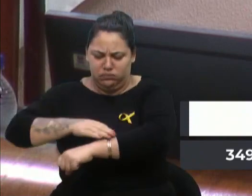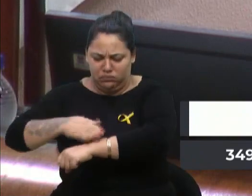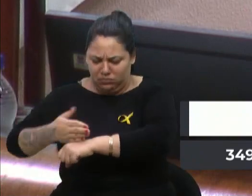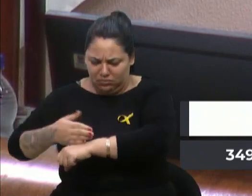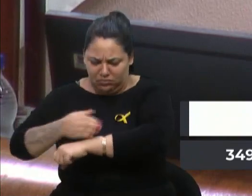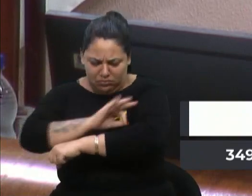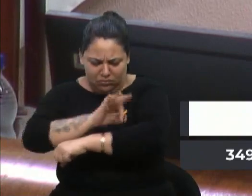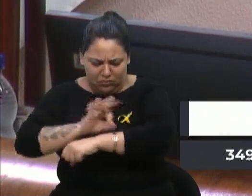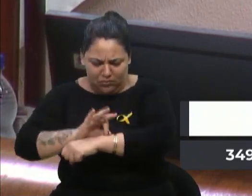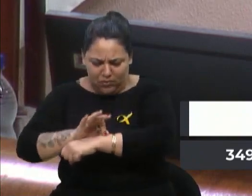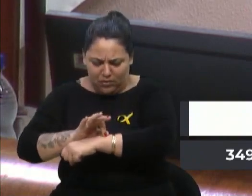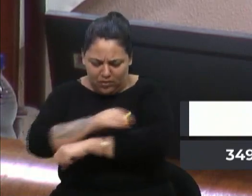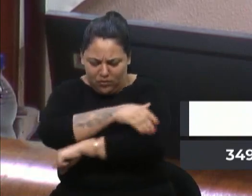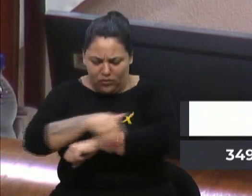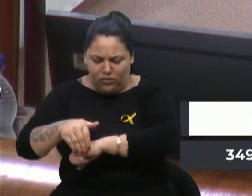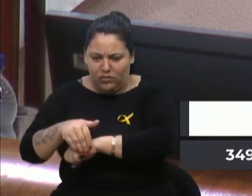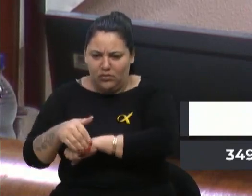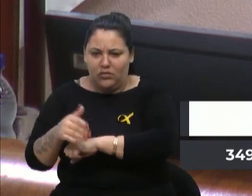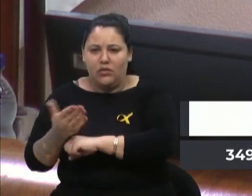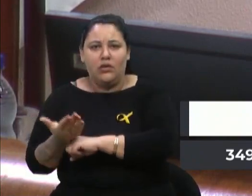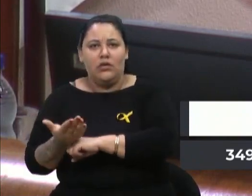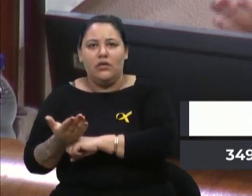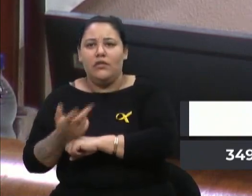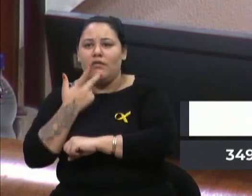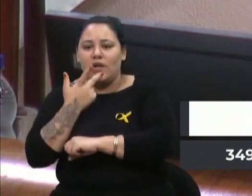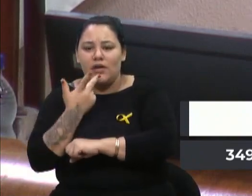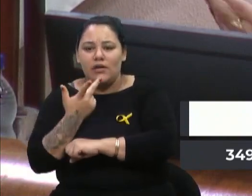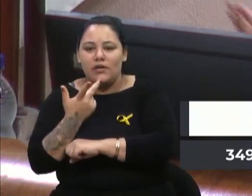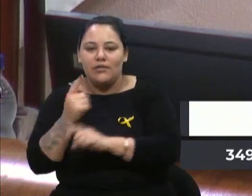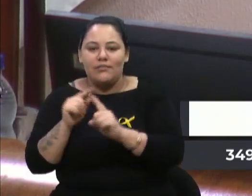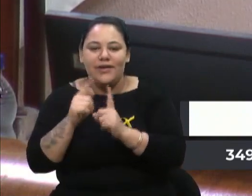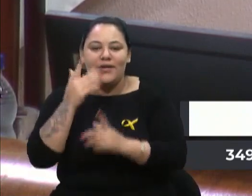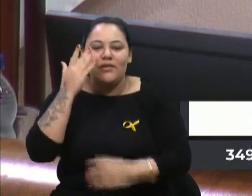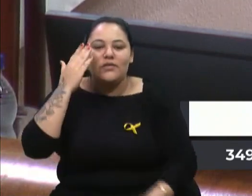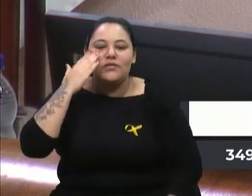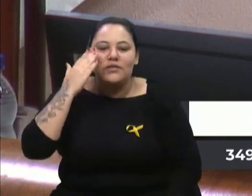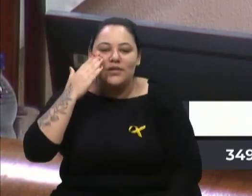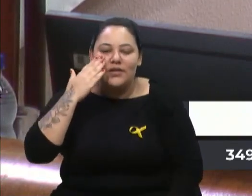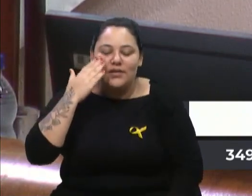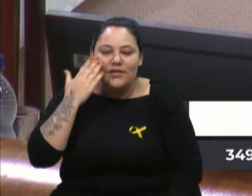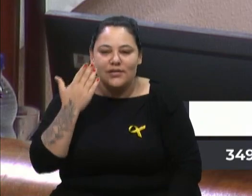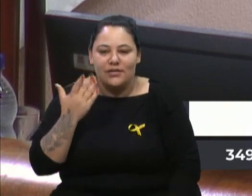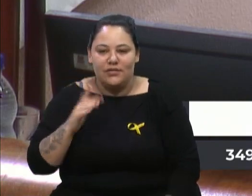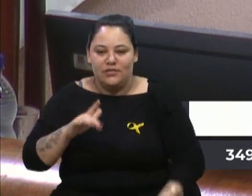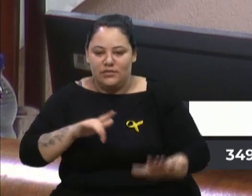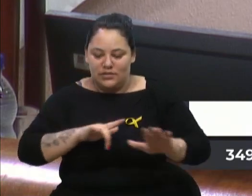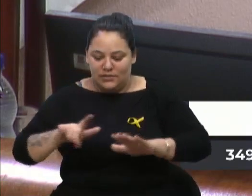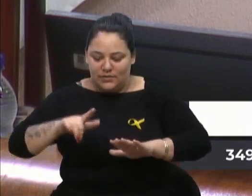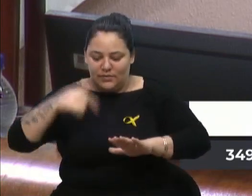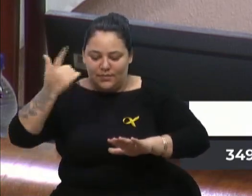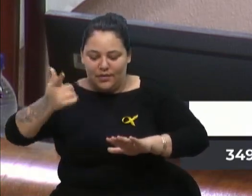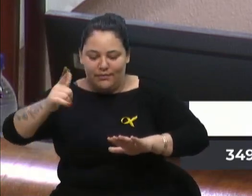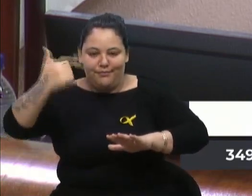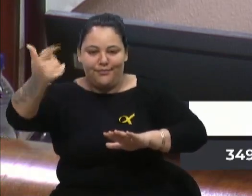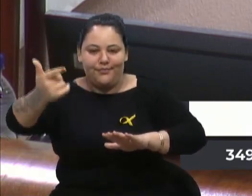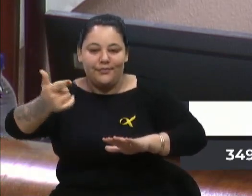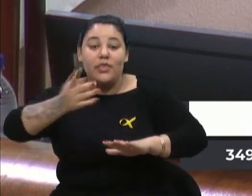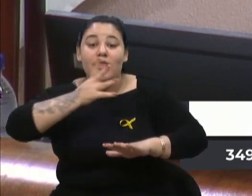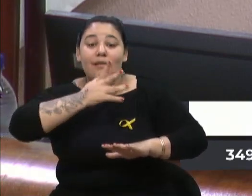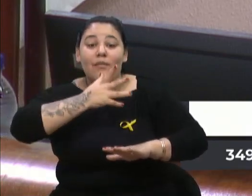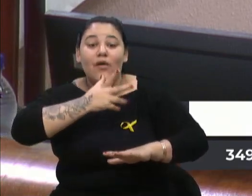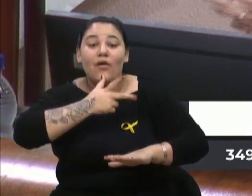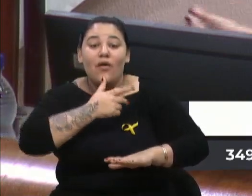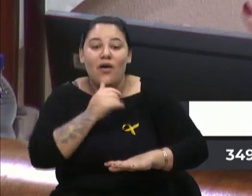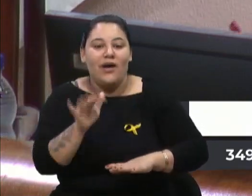vou lá e vou dizer, se não asfaltar essa rua, mas eu sei que vai ser na semana seguinte, é só para eu ganhar esse mérito. Então, acho que são essas as